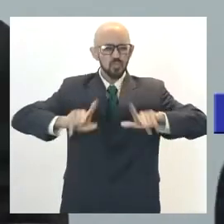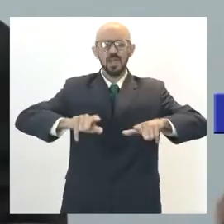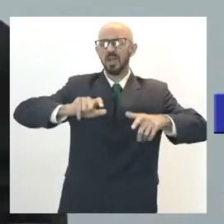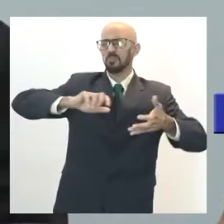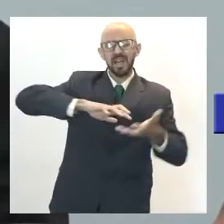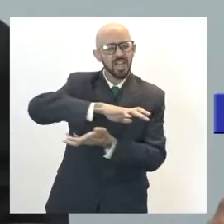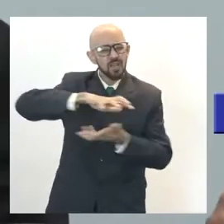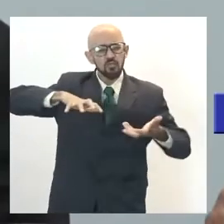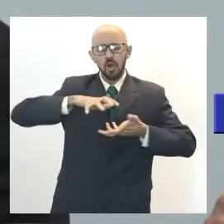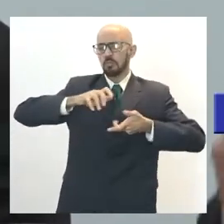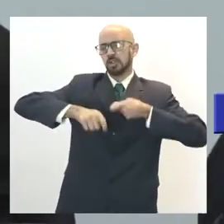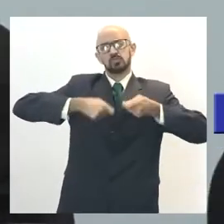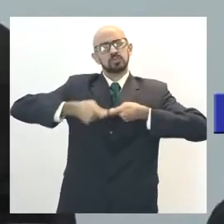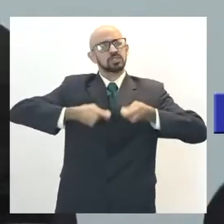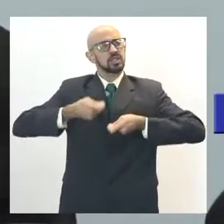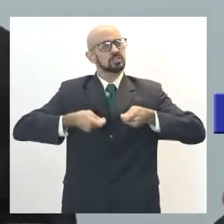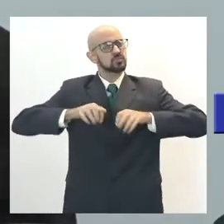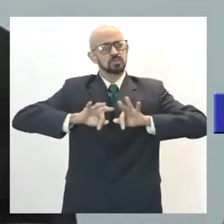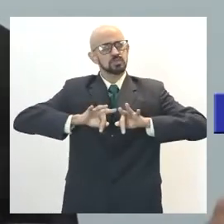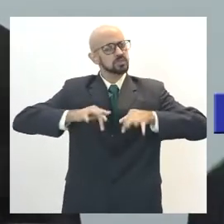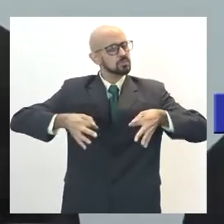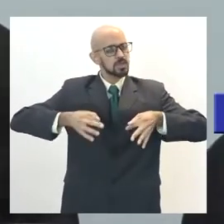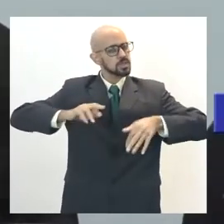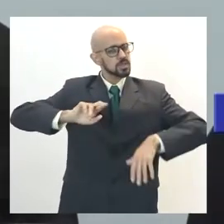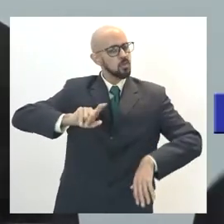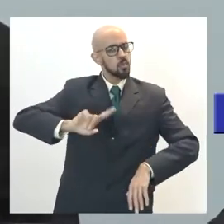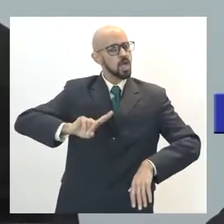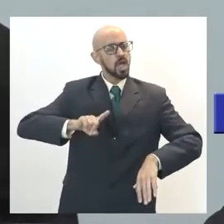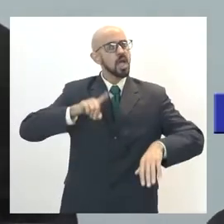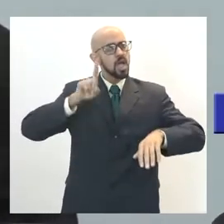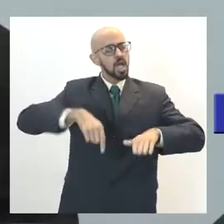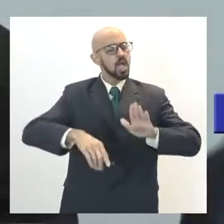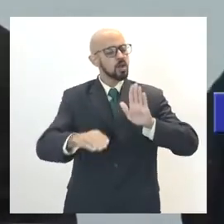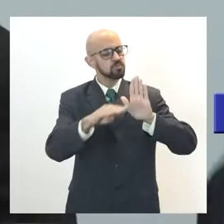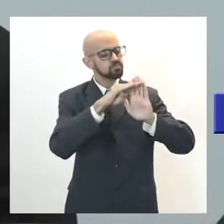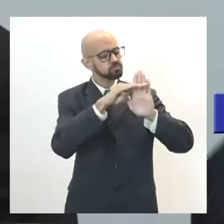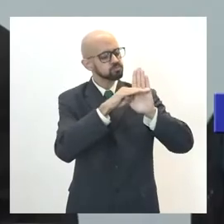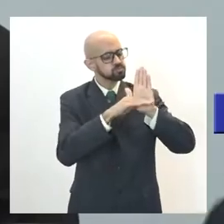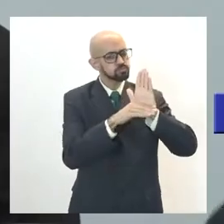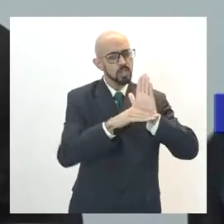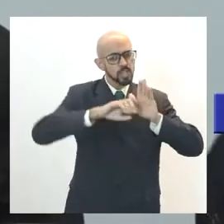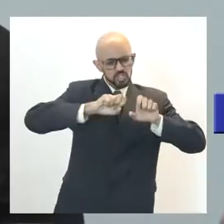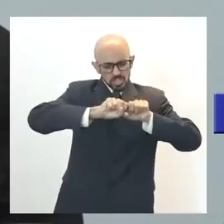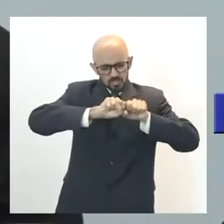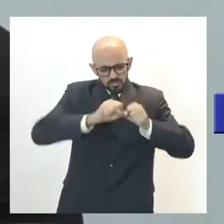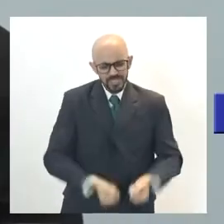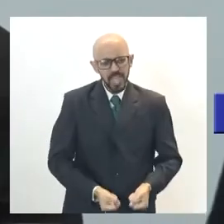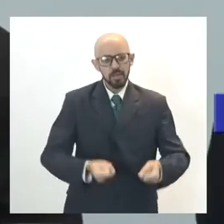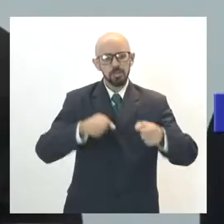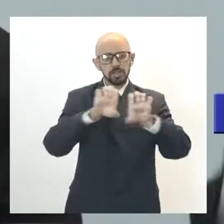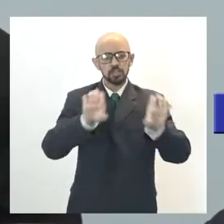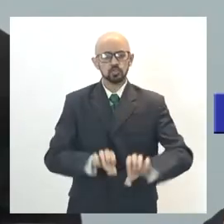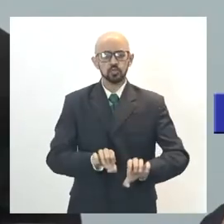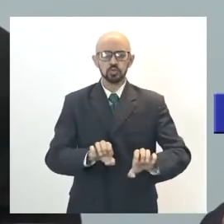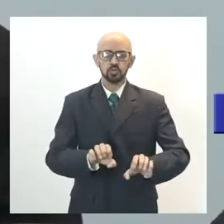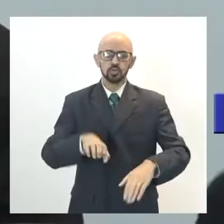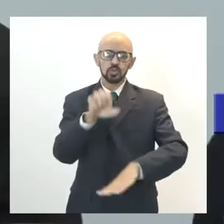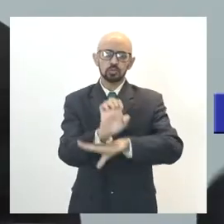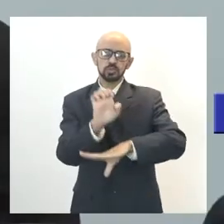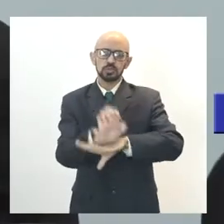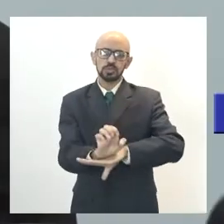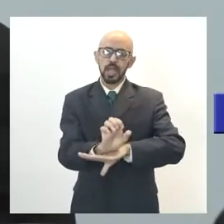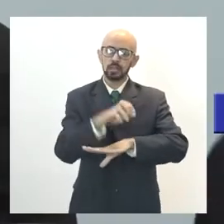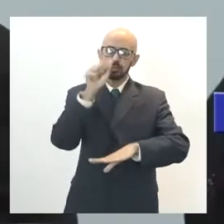reforma administrativa não se trata disso se trata de uma agenda de desmonte do estado brasileiro que se coaduna